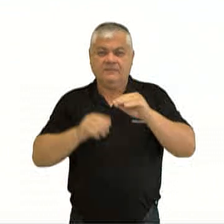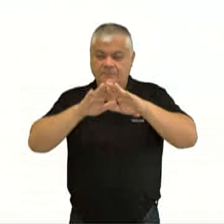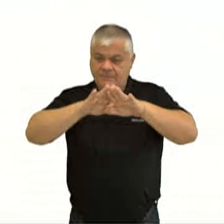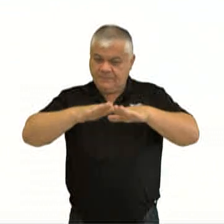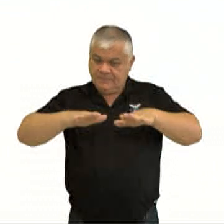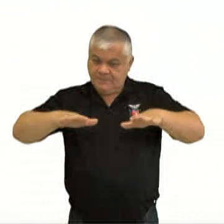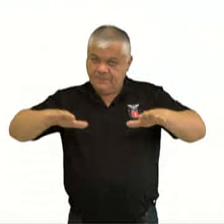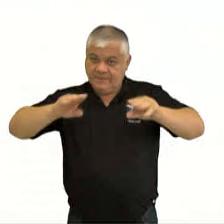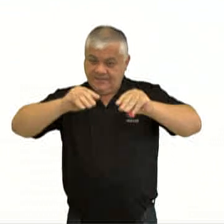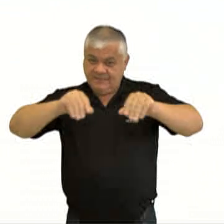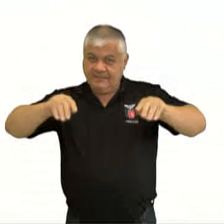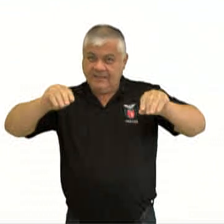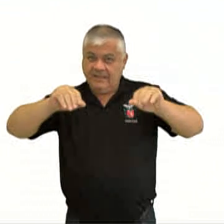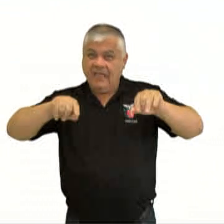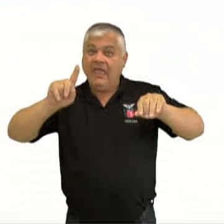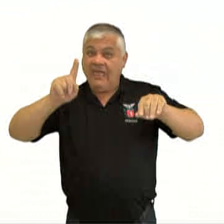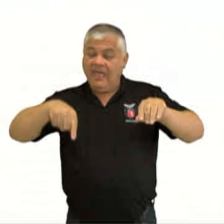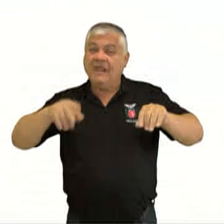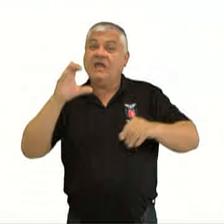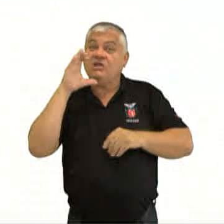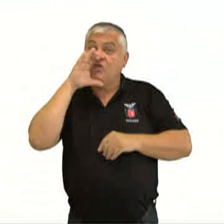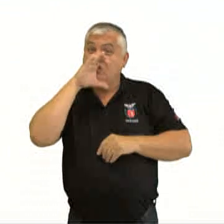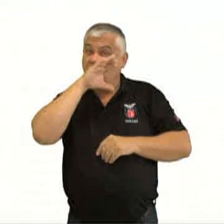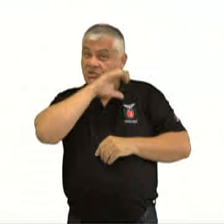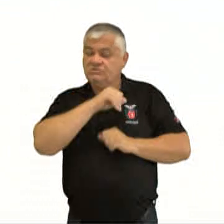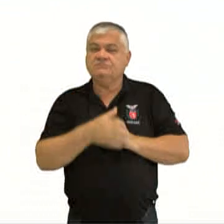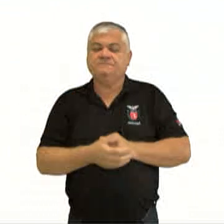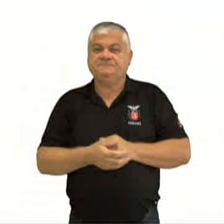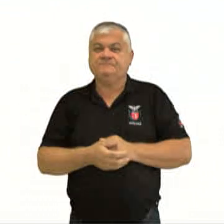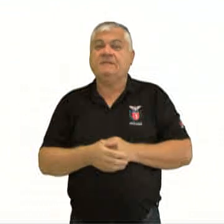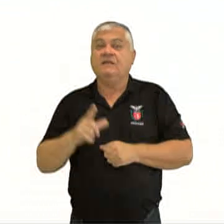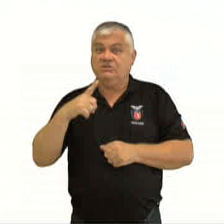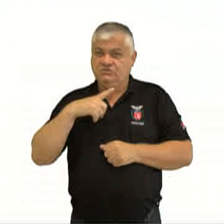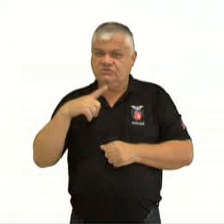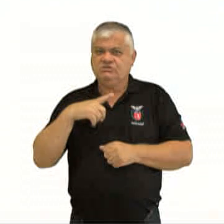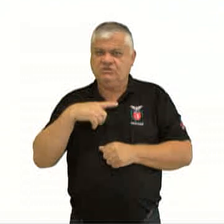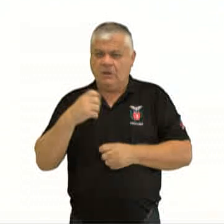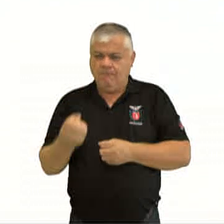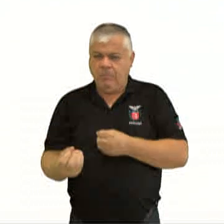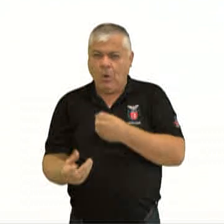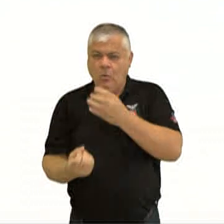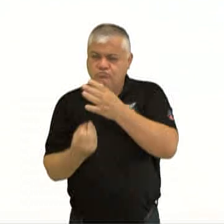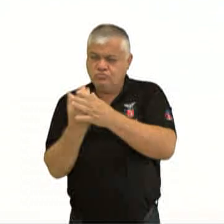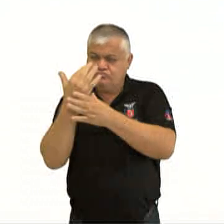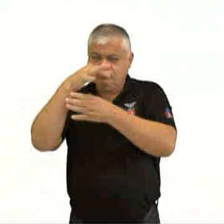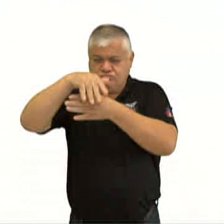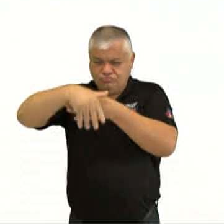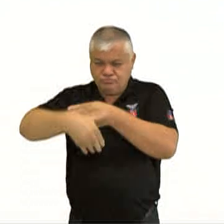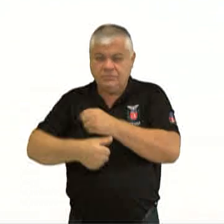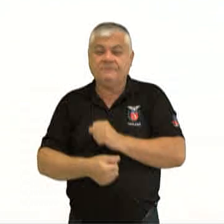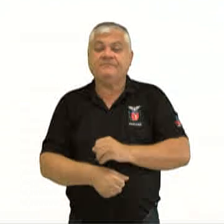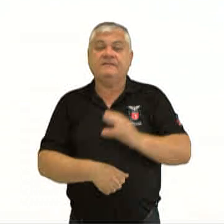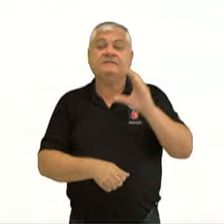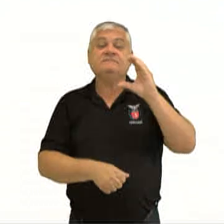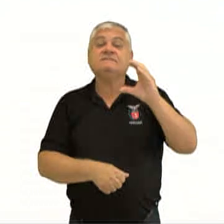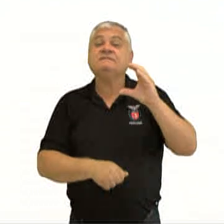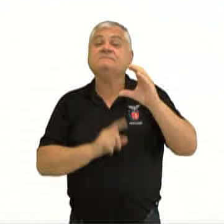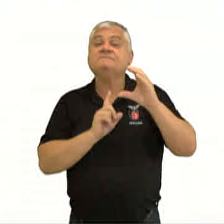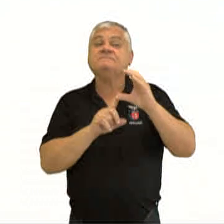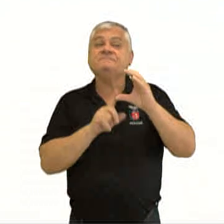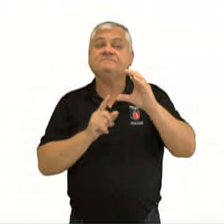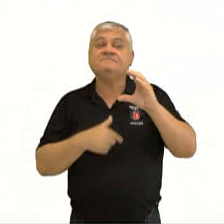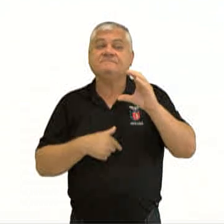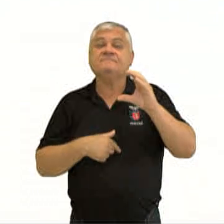Terra primitiva era bastante quente e apresentava muitos vulcões ativos. Alternativa C. A